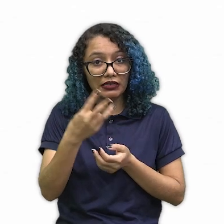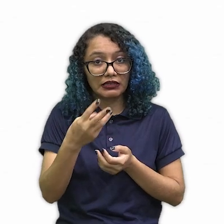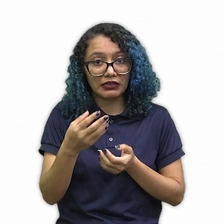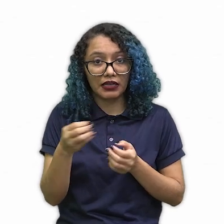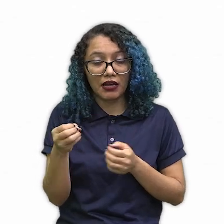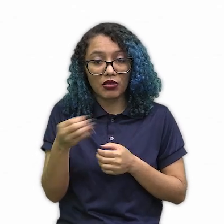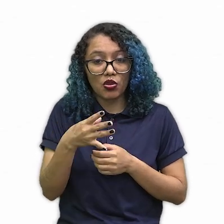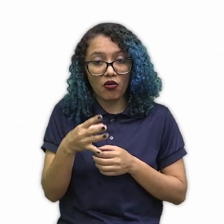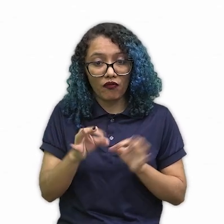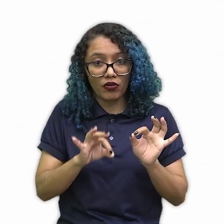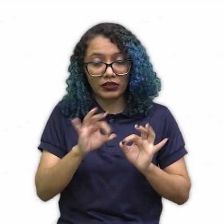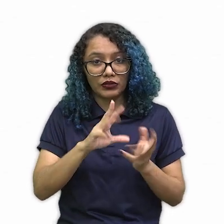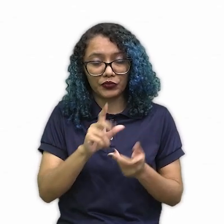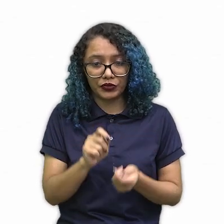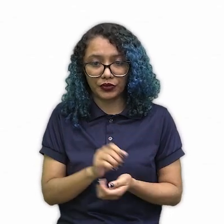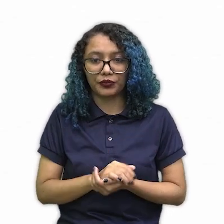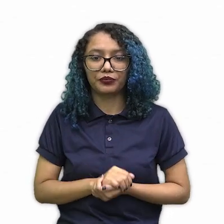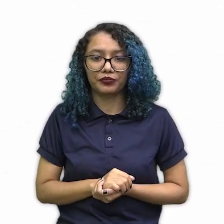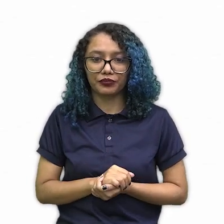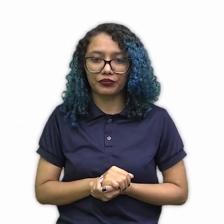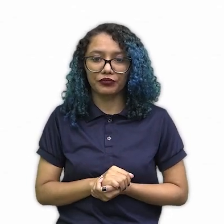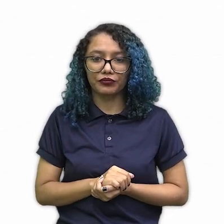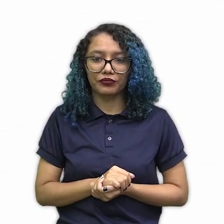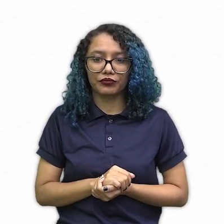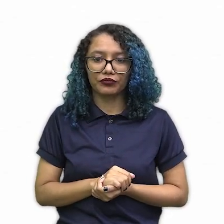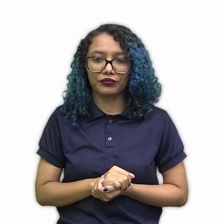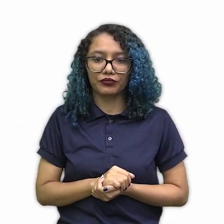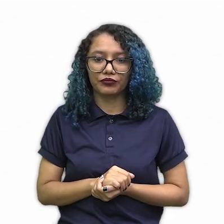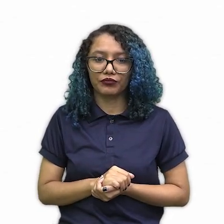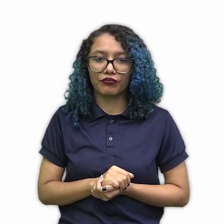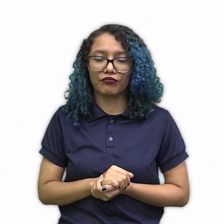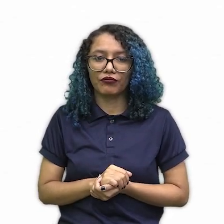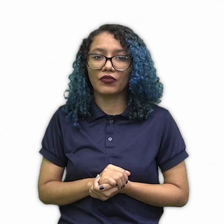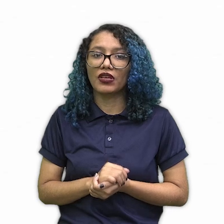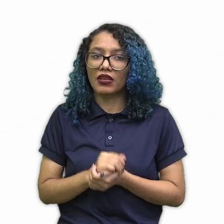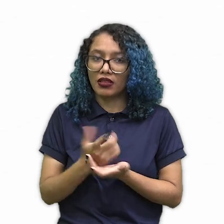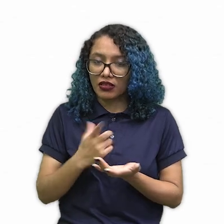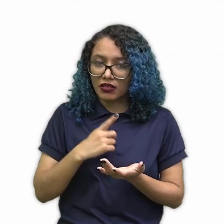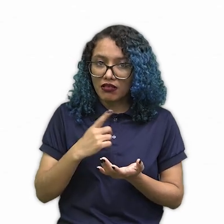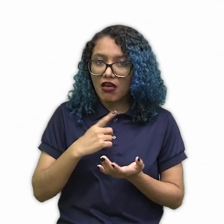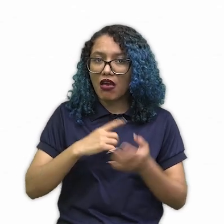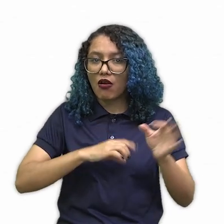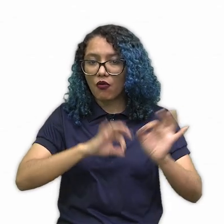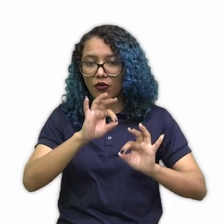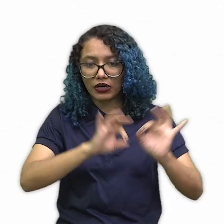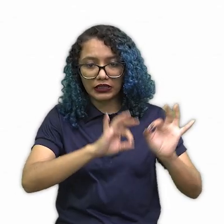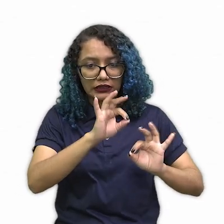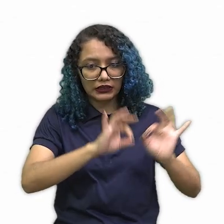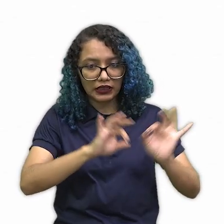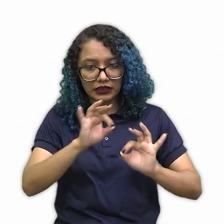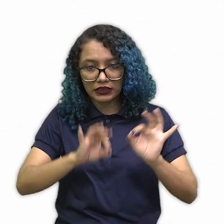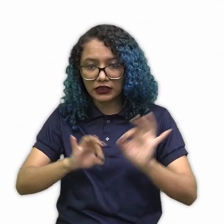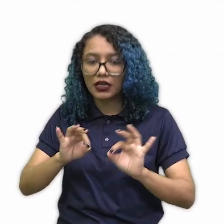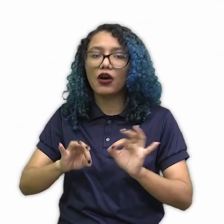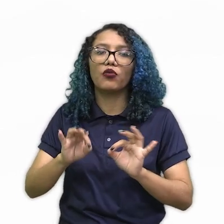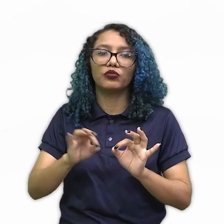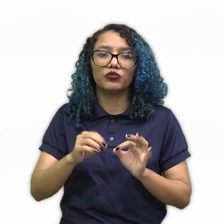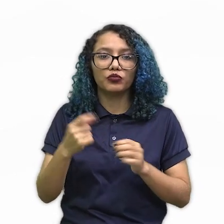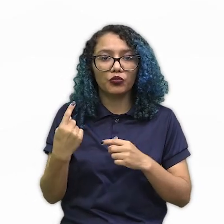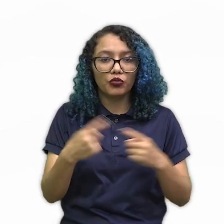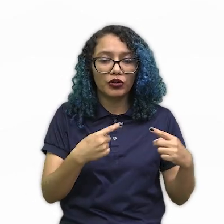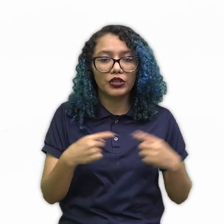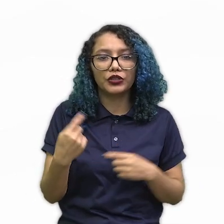ordem geopolítica mundial. Trata-se ali do reordenamento da geopolítica